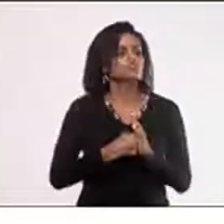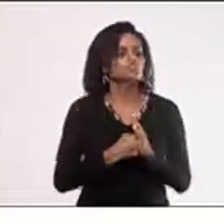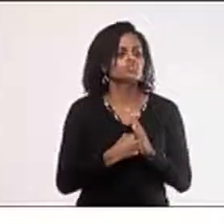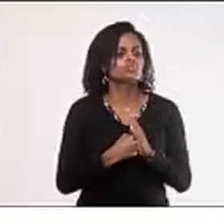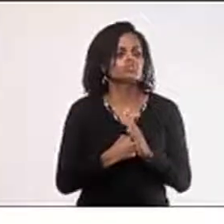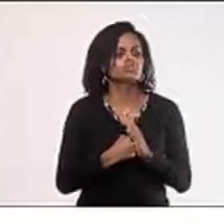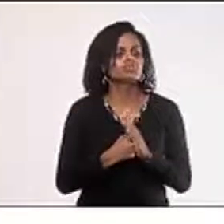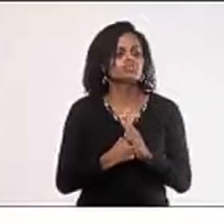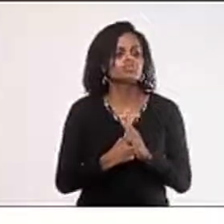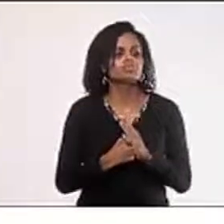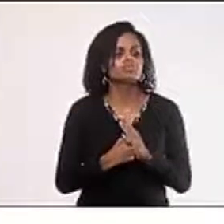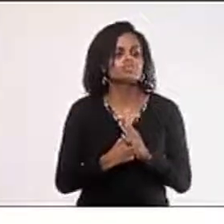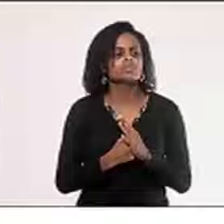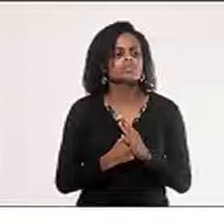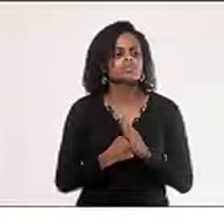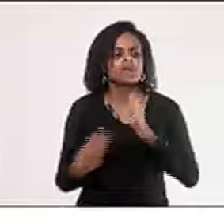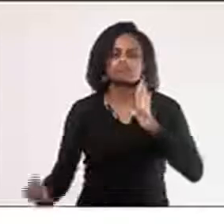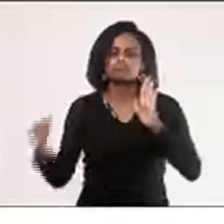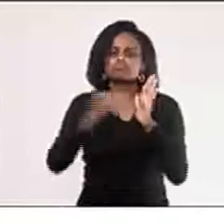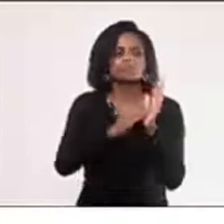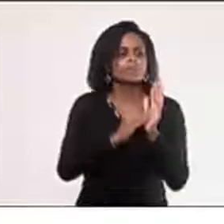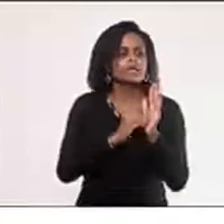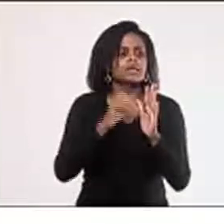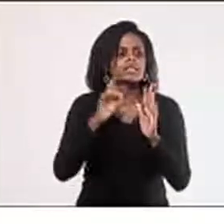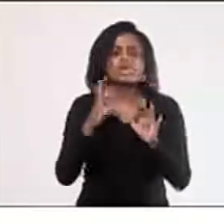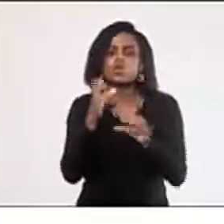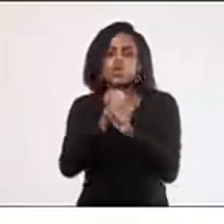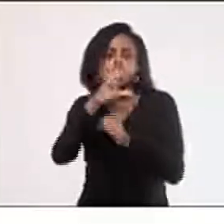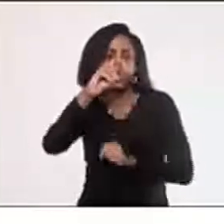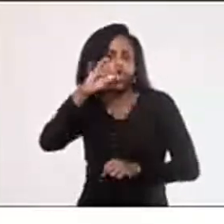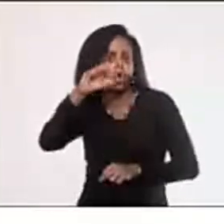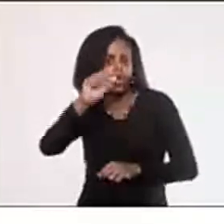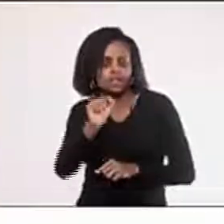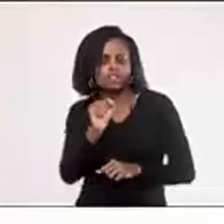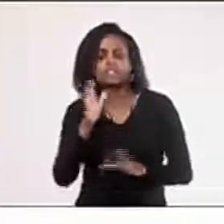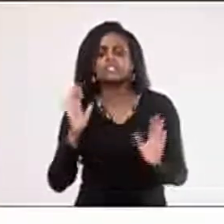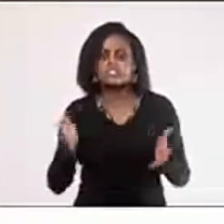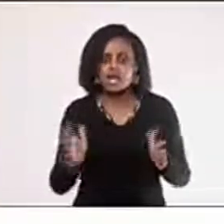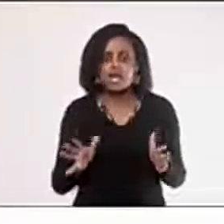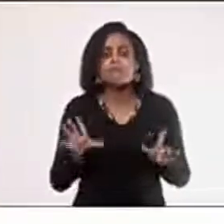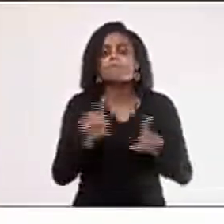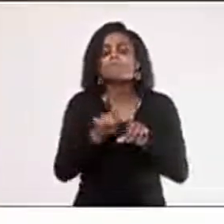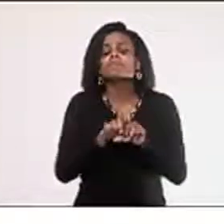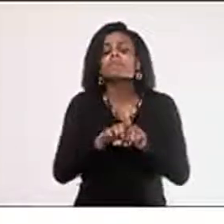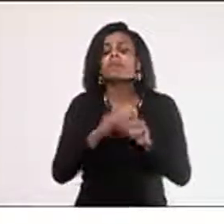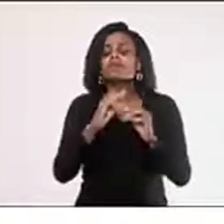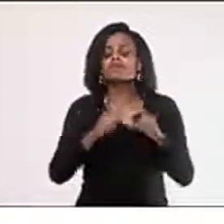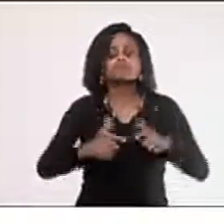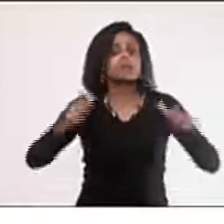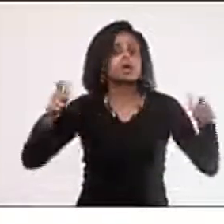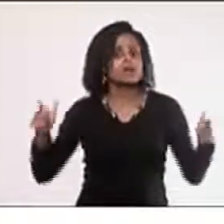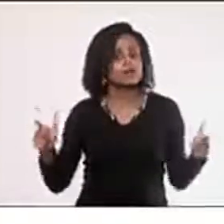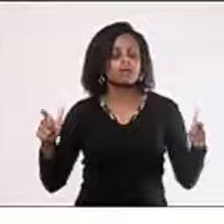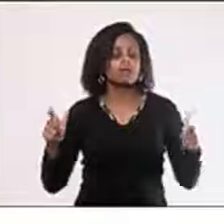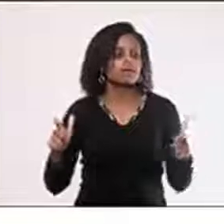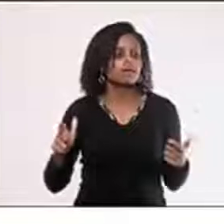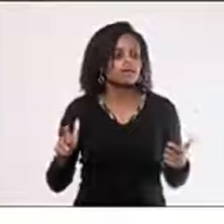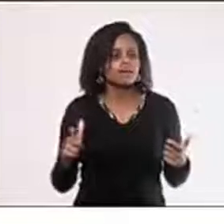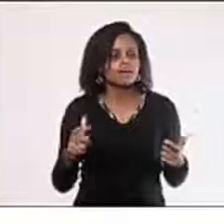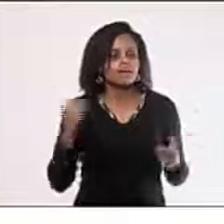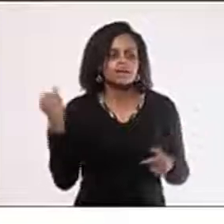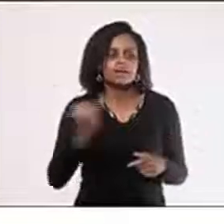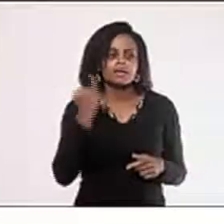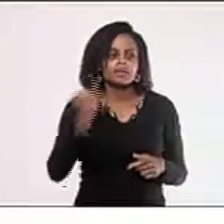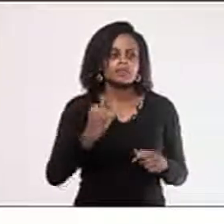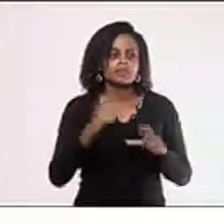lutem pela implementação, não só das cotas que já estão na UERJ, mas a ampliação desse sistema. É